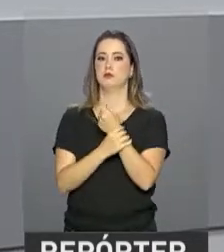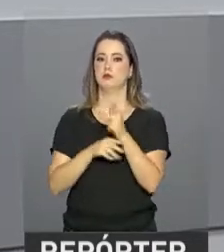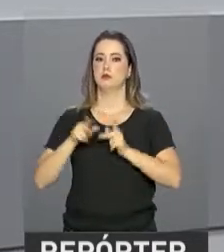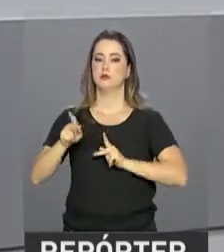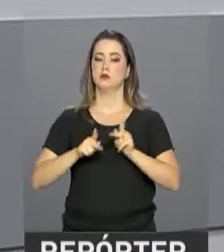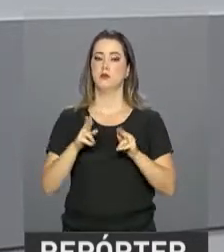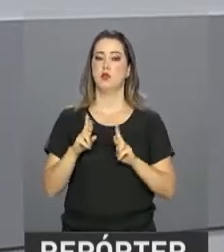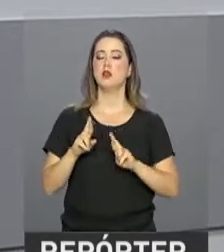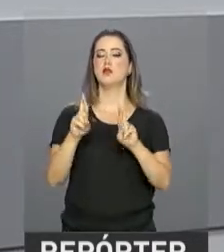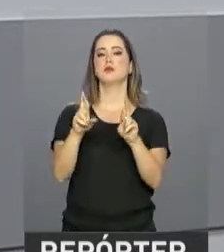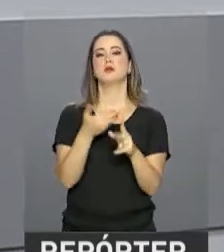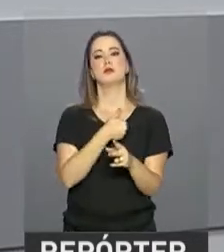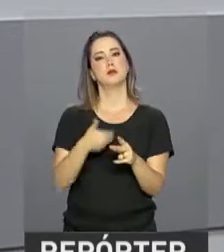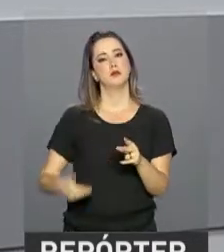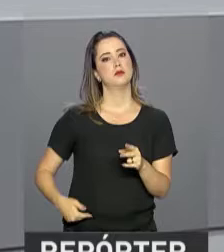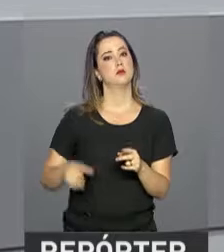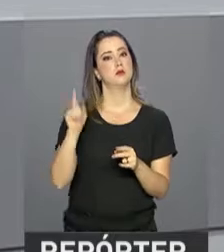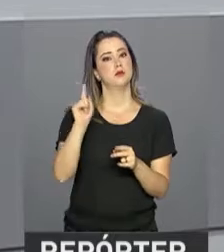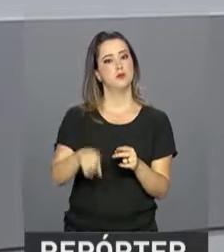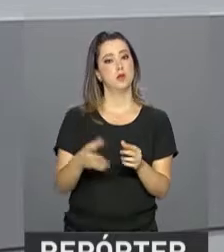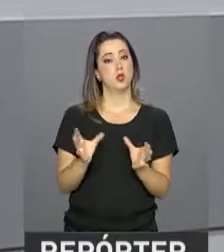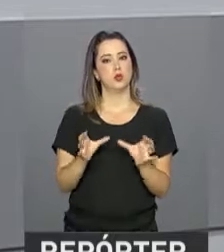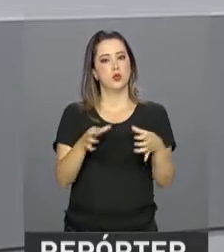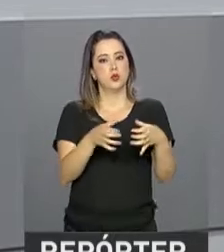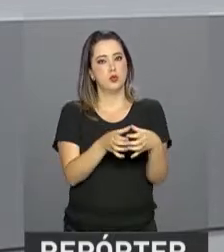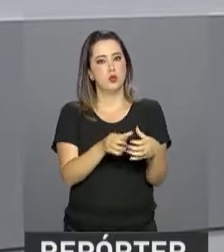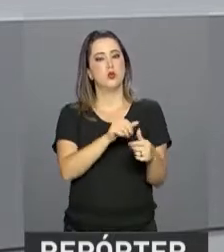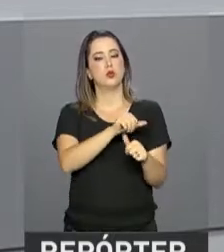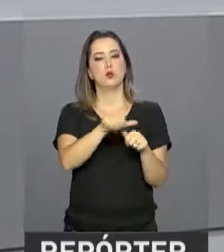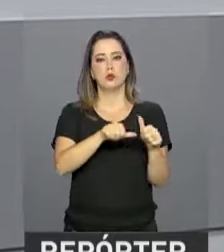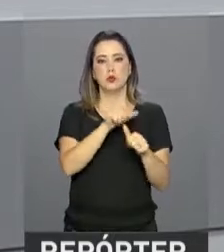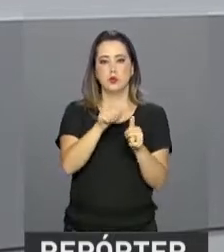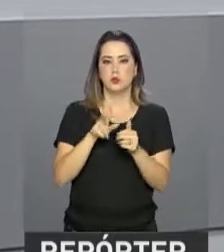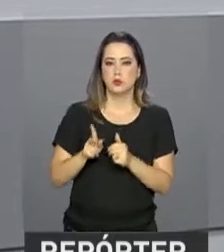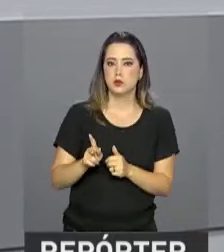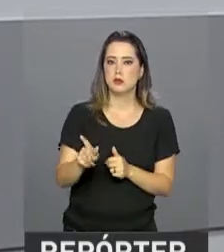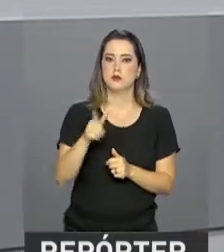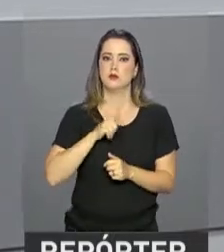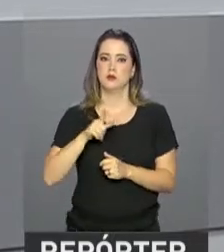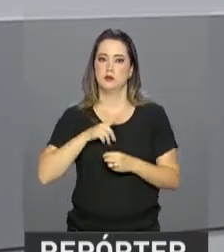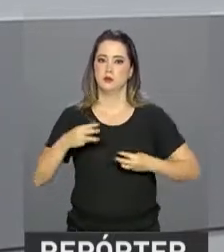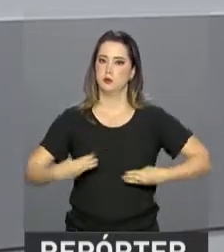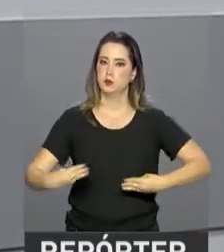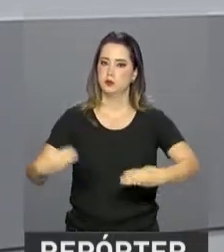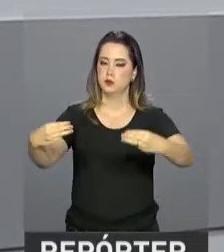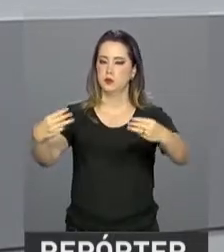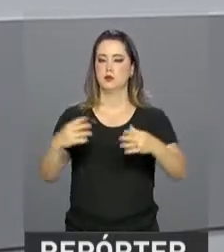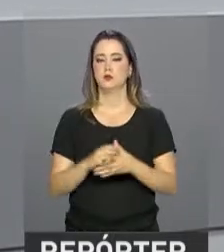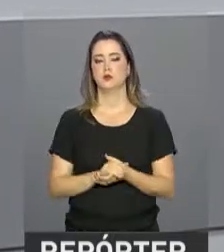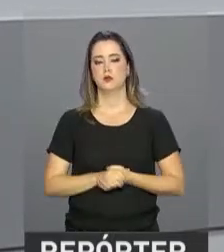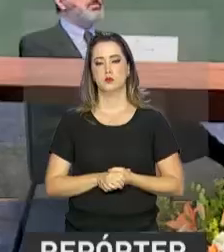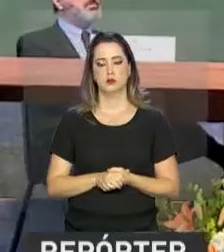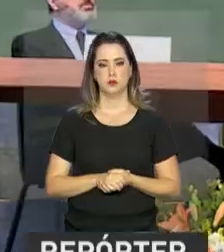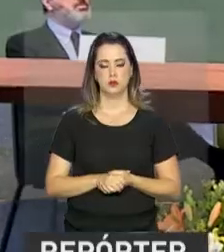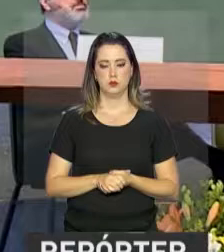a expectativa do governo é de que a pasta se torne permanente com a aprovação do congresso nacional